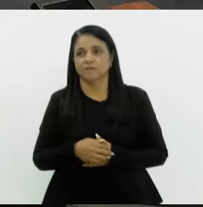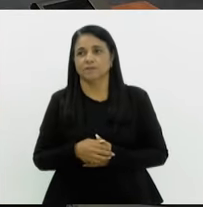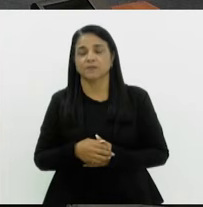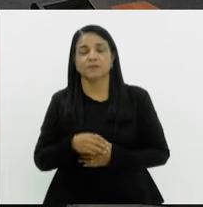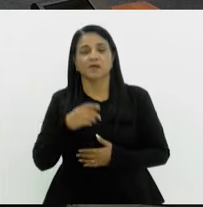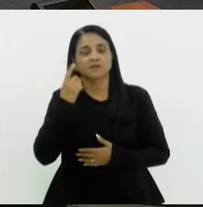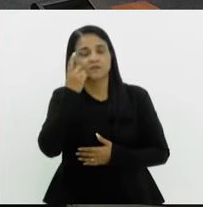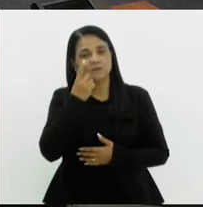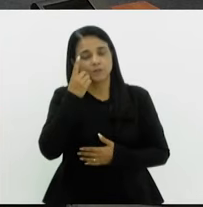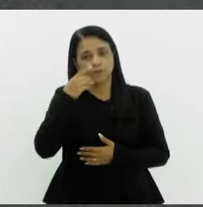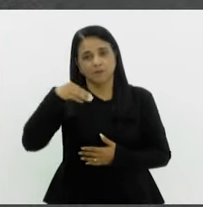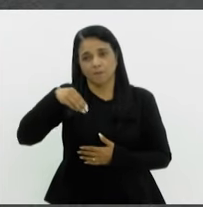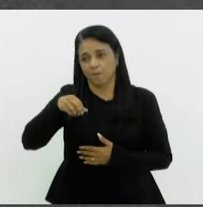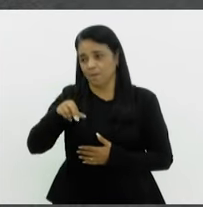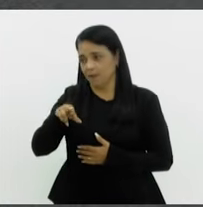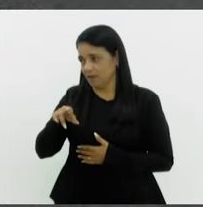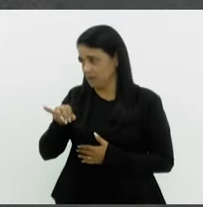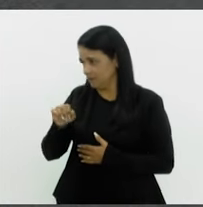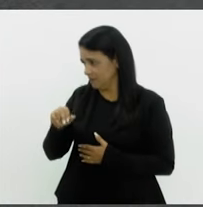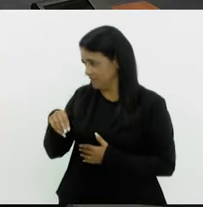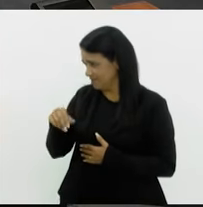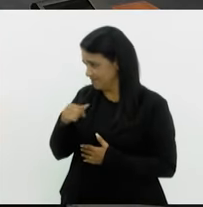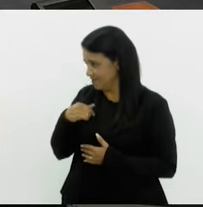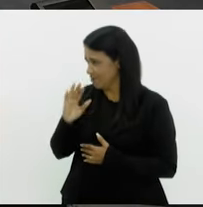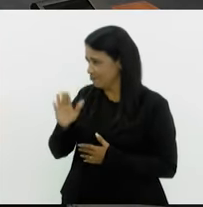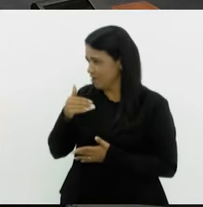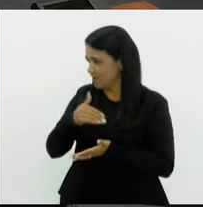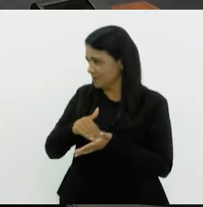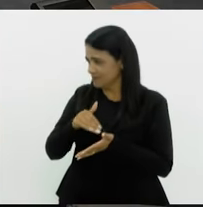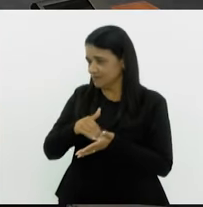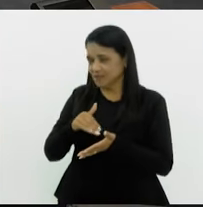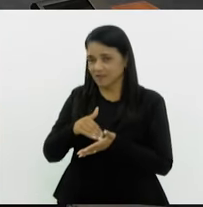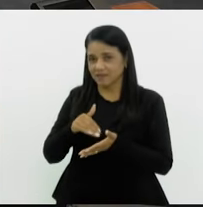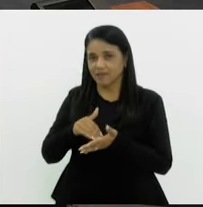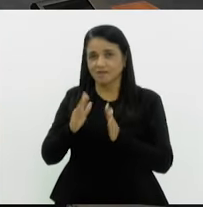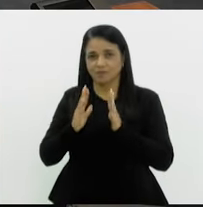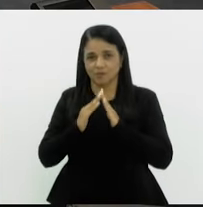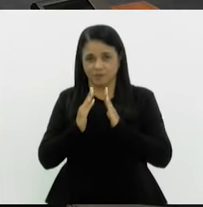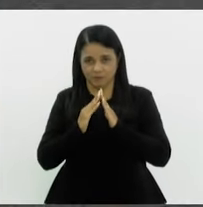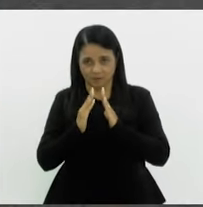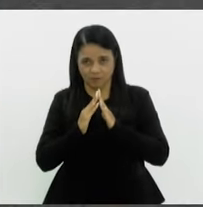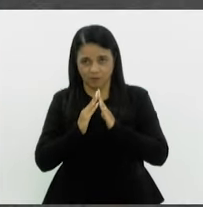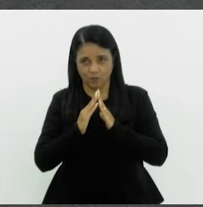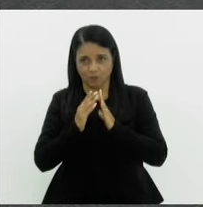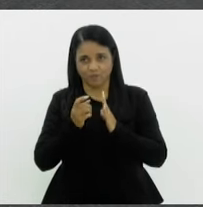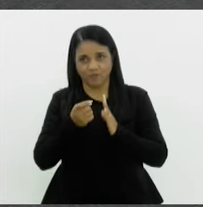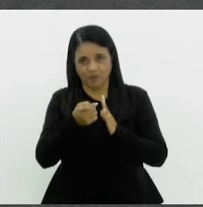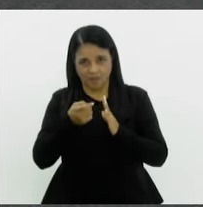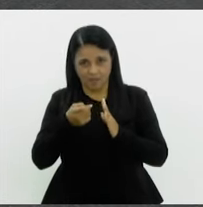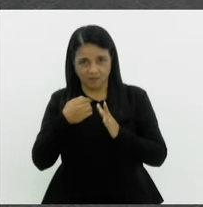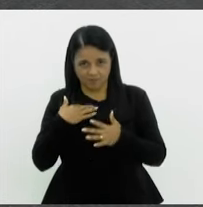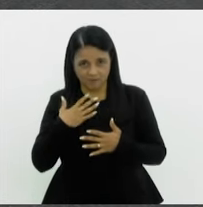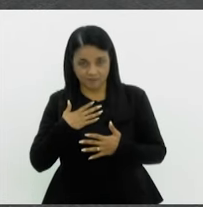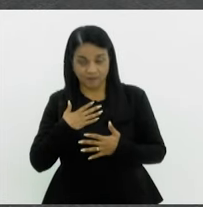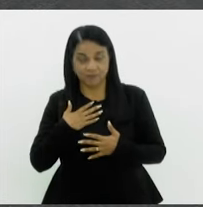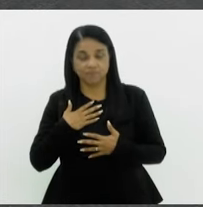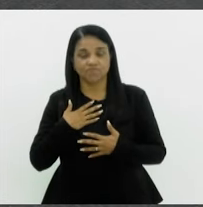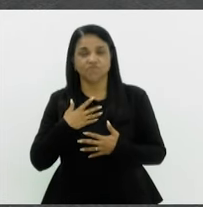Deputada Marina, eu já fui secretário de Habitação. Eu tive